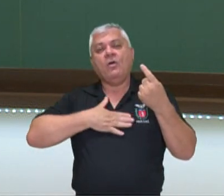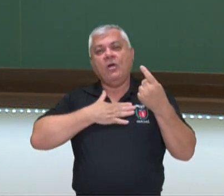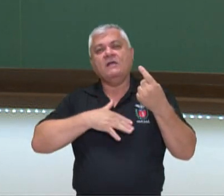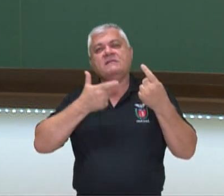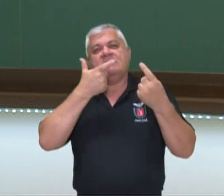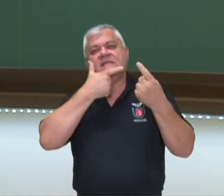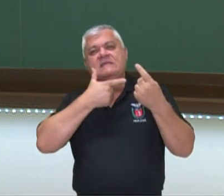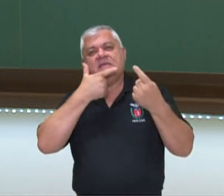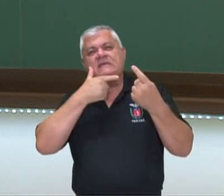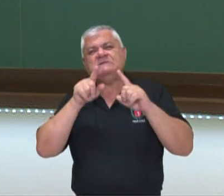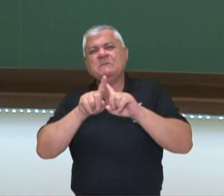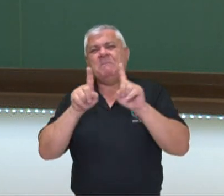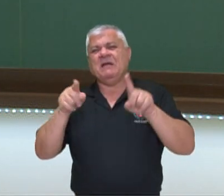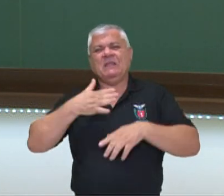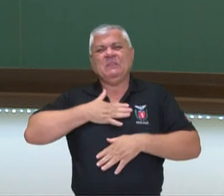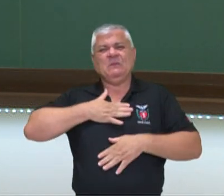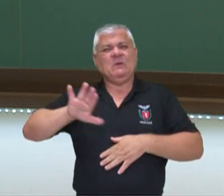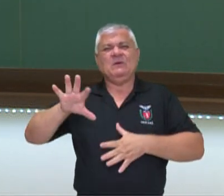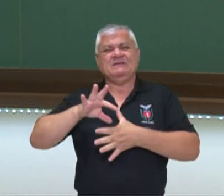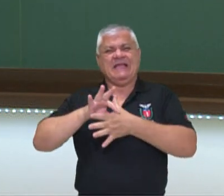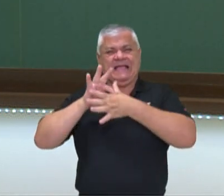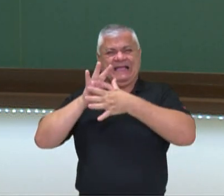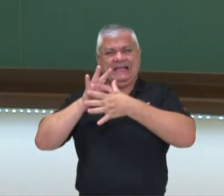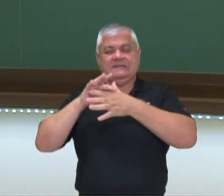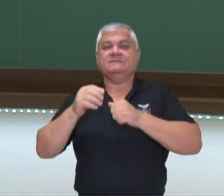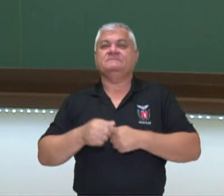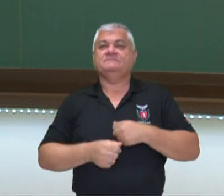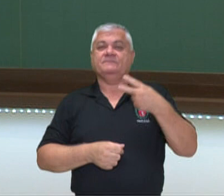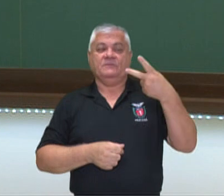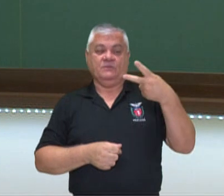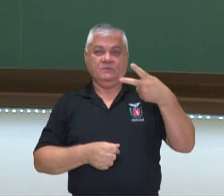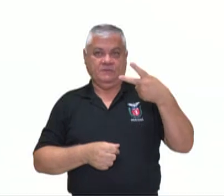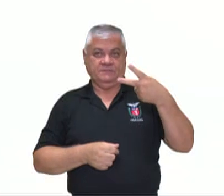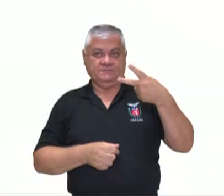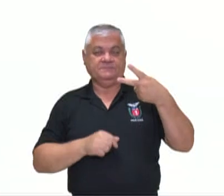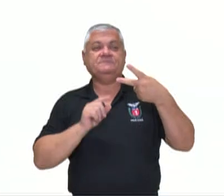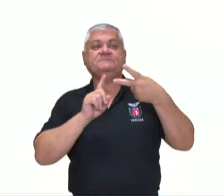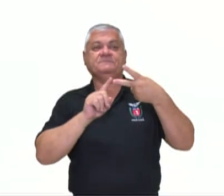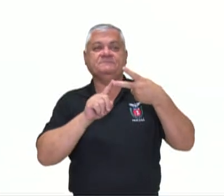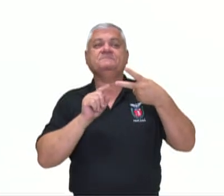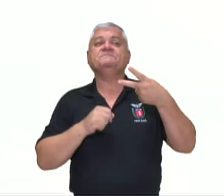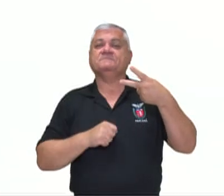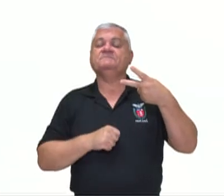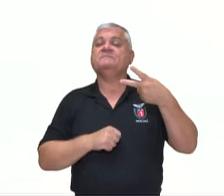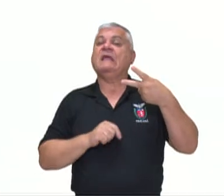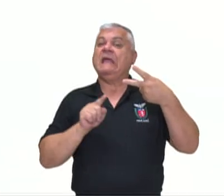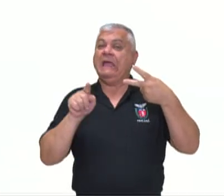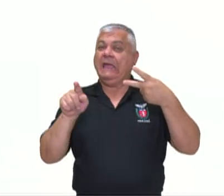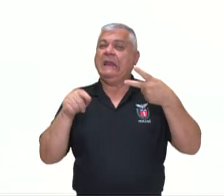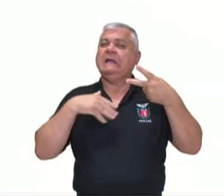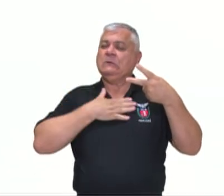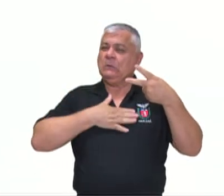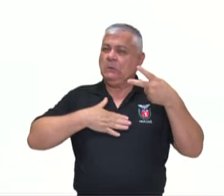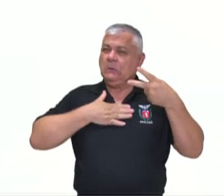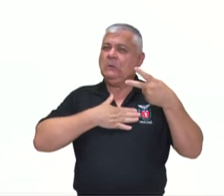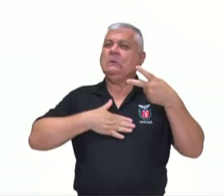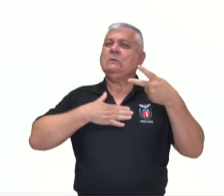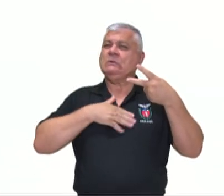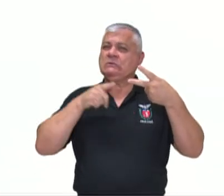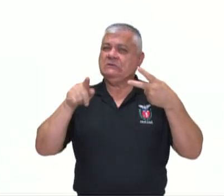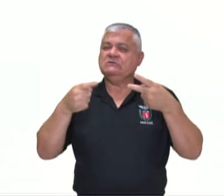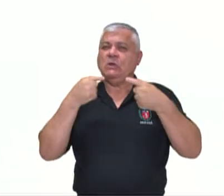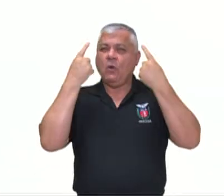queijo, mas ela não gosta de carne. She likes sheep, but she doesn't like cows. Ela gosta